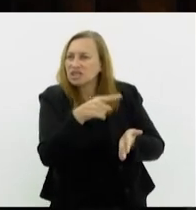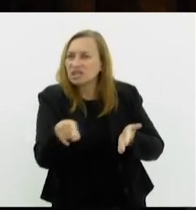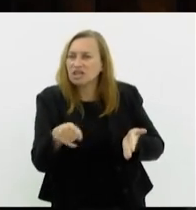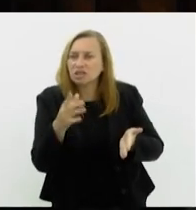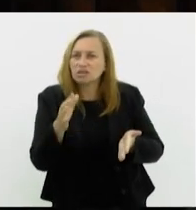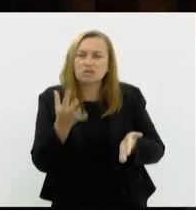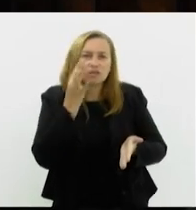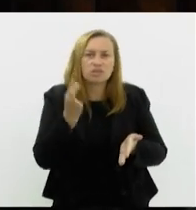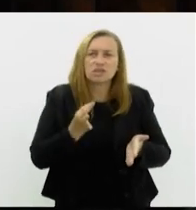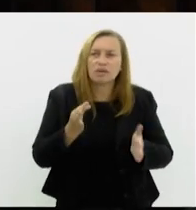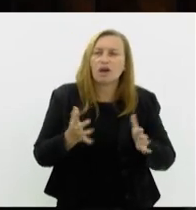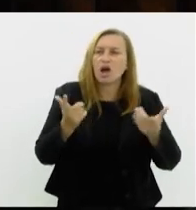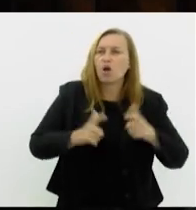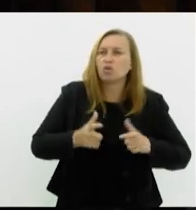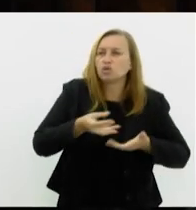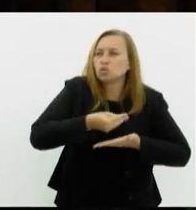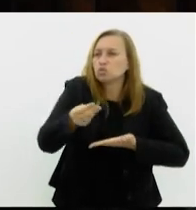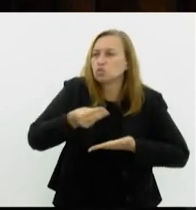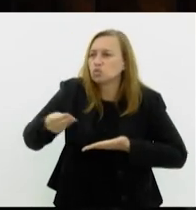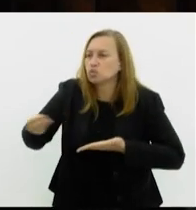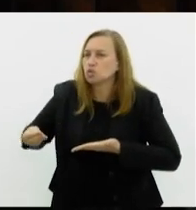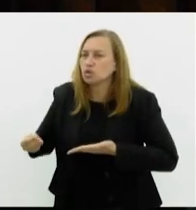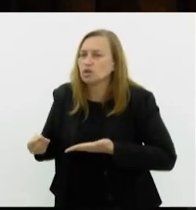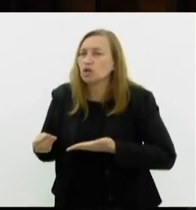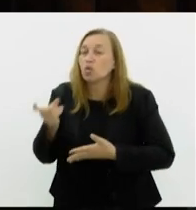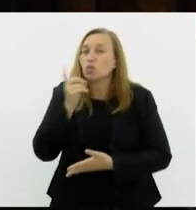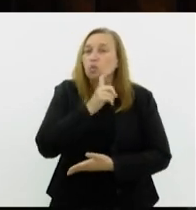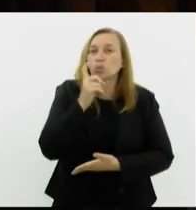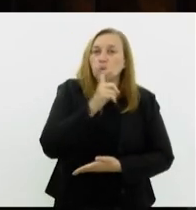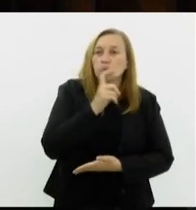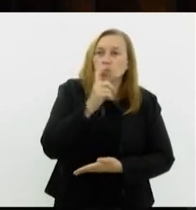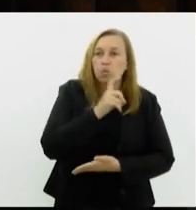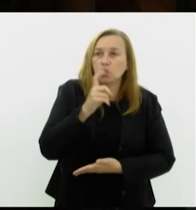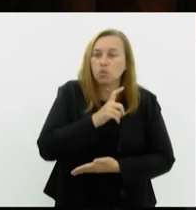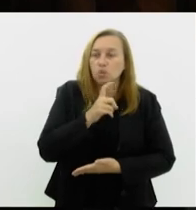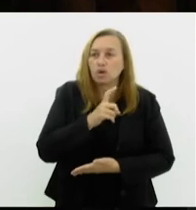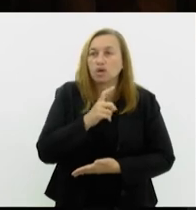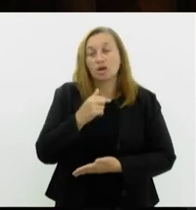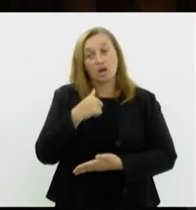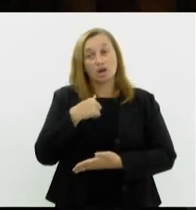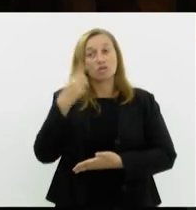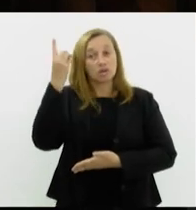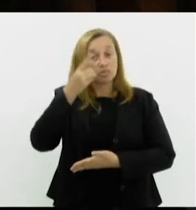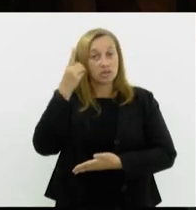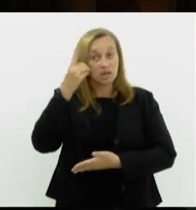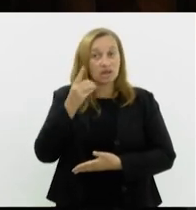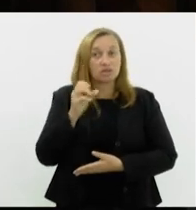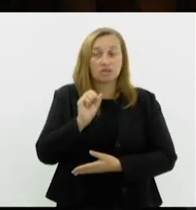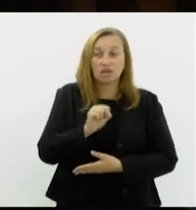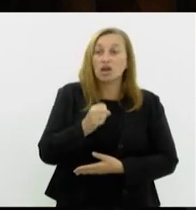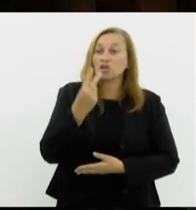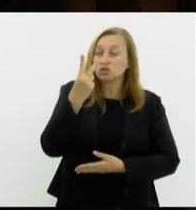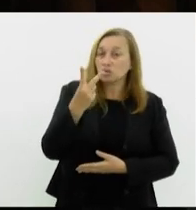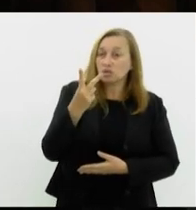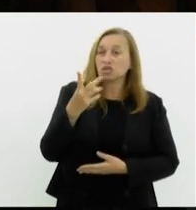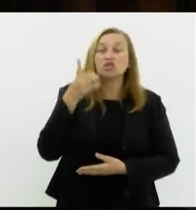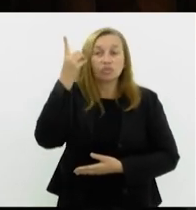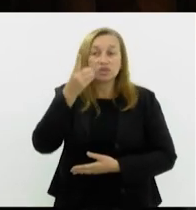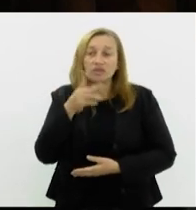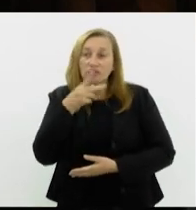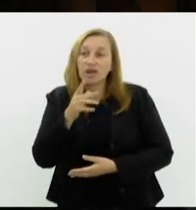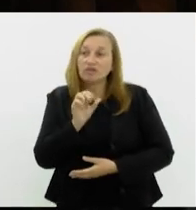sequer onde está sendo distribuído, envolve uma mentira que eu teria sido deputado a favor, dois deputados se posicionaram